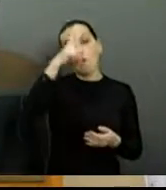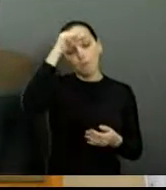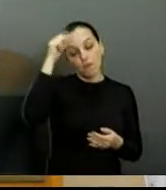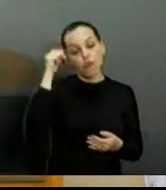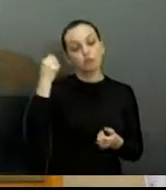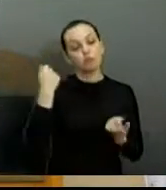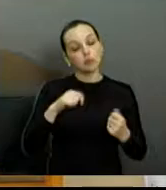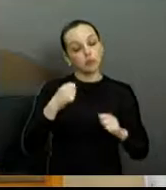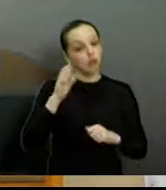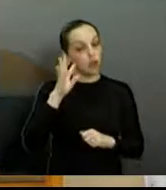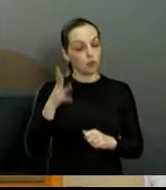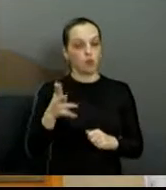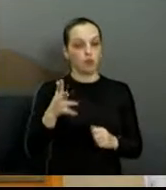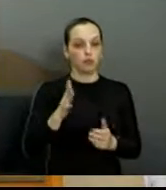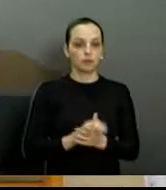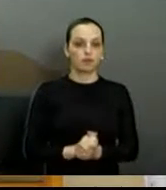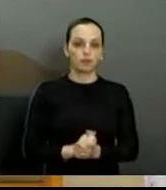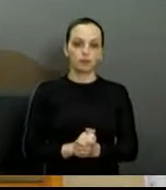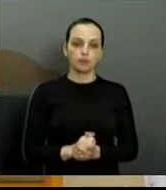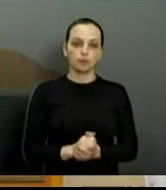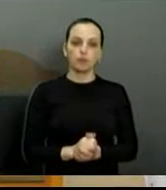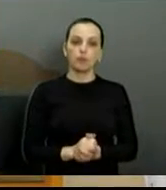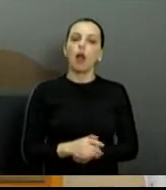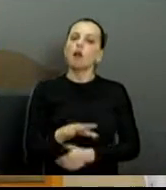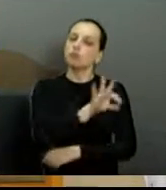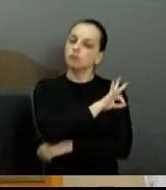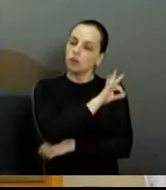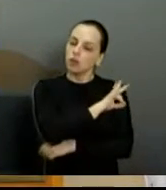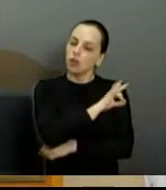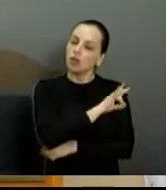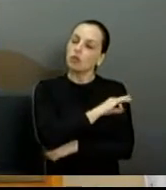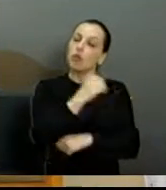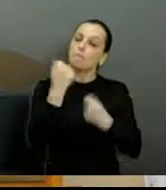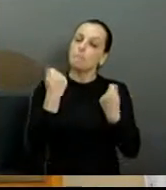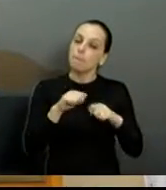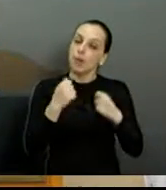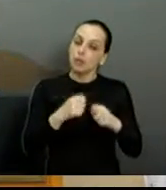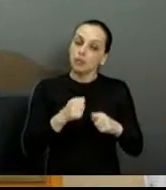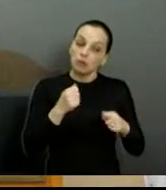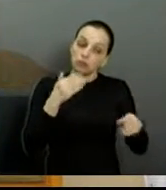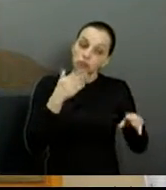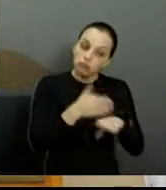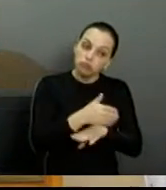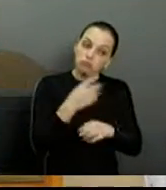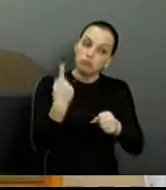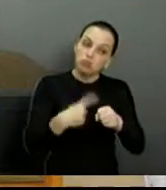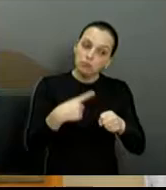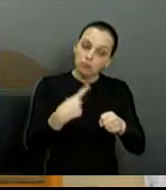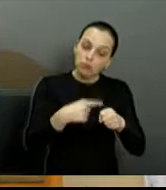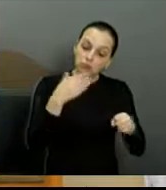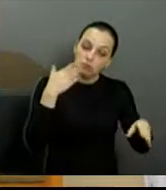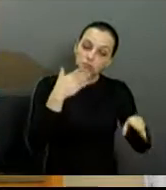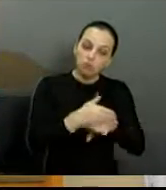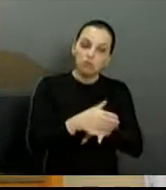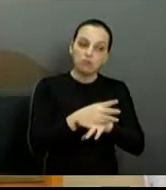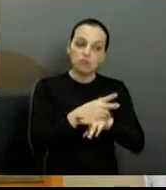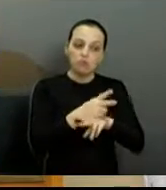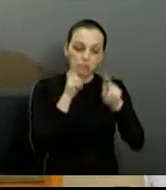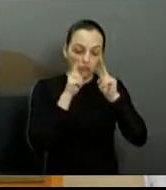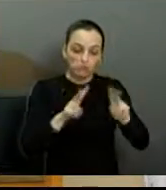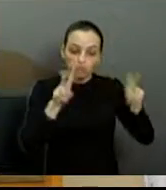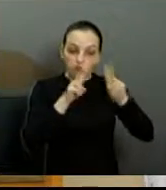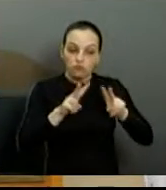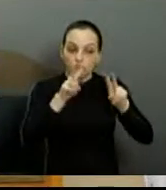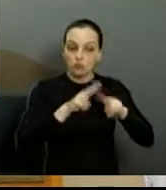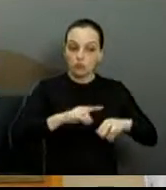tudo inventado a gente com certeza a prefeitura vai vai vir nos bairro aqui a gente espera mais rápido possível que ele cuida